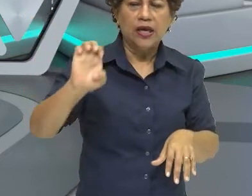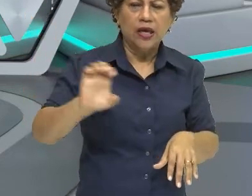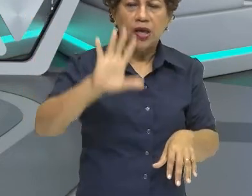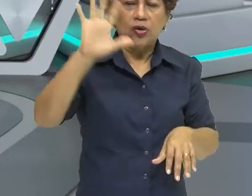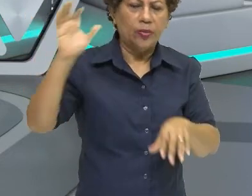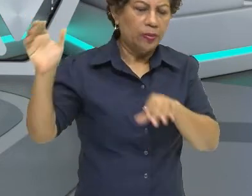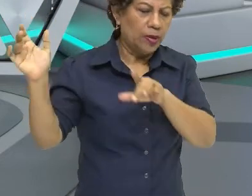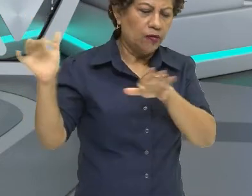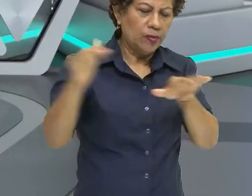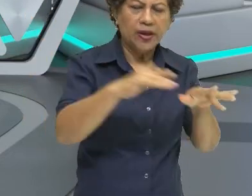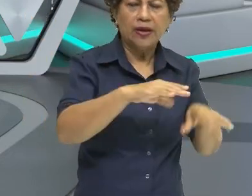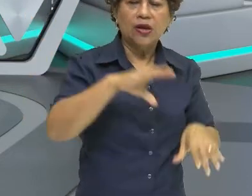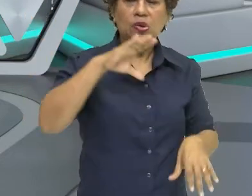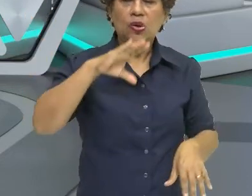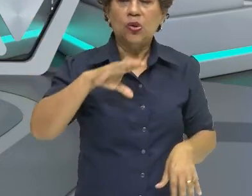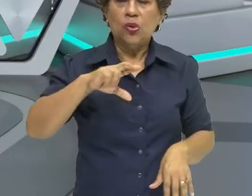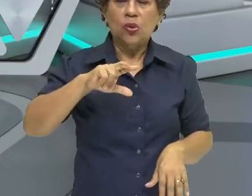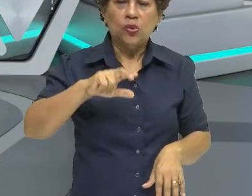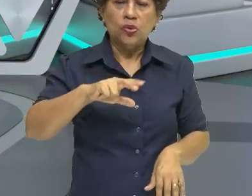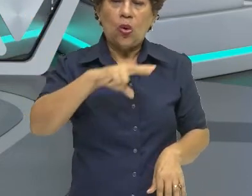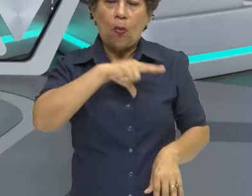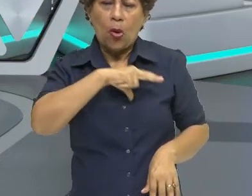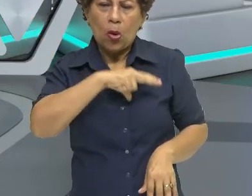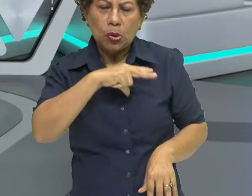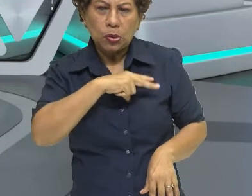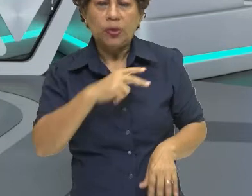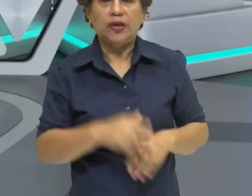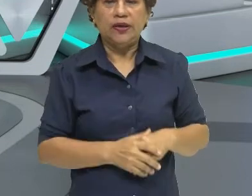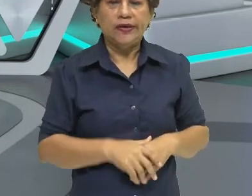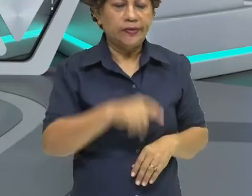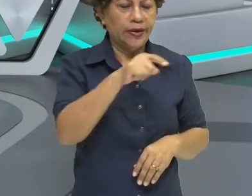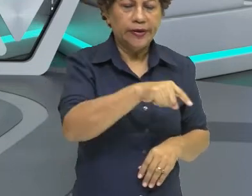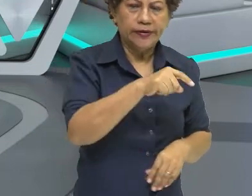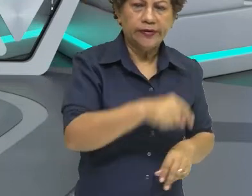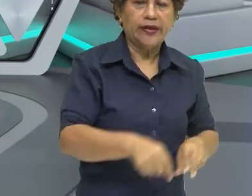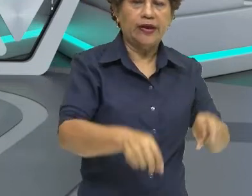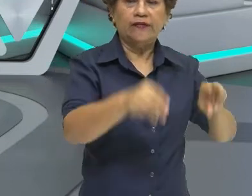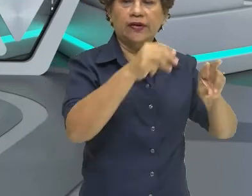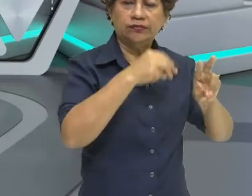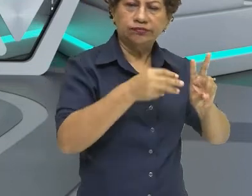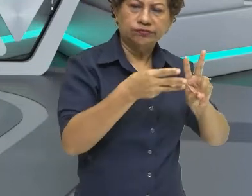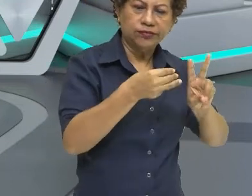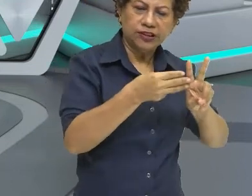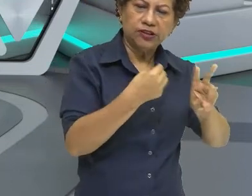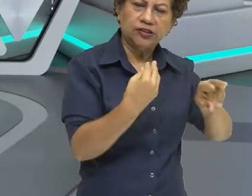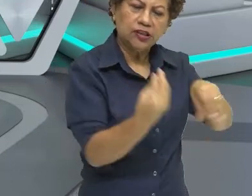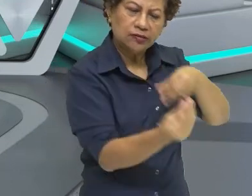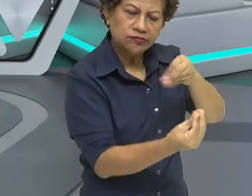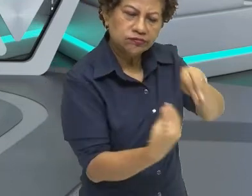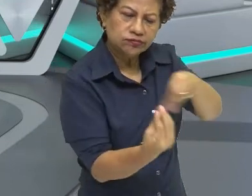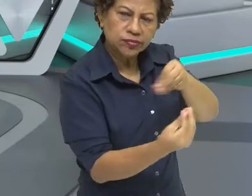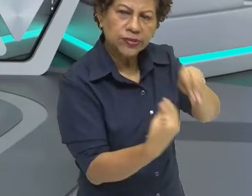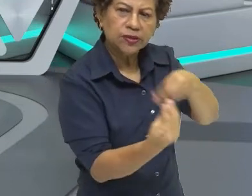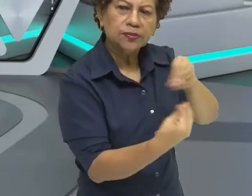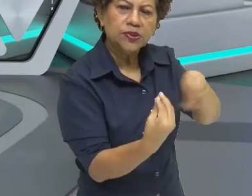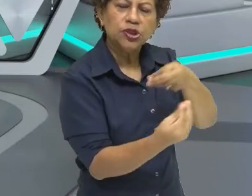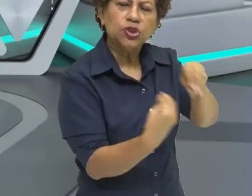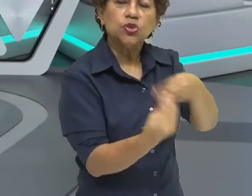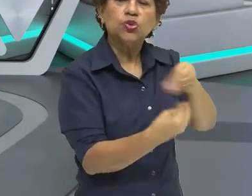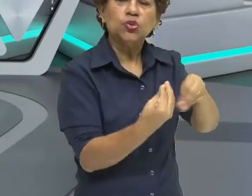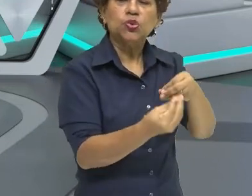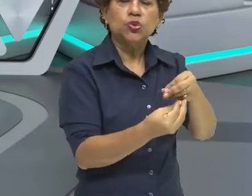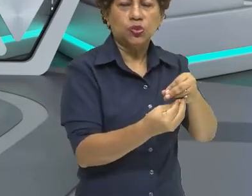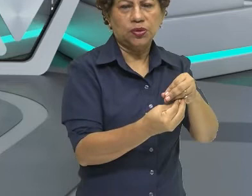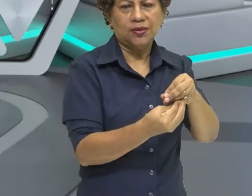portugueses. Aí chegaram os africanos e aqui estavam os indígenas. Então, nessa grande mistura,